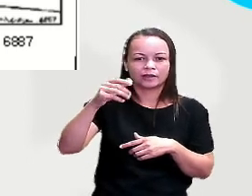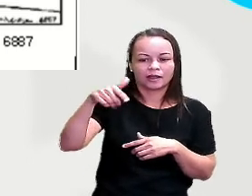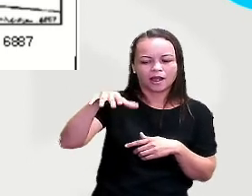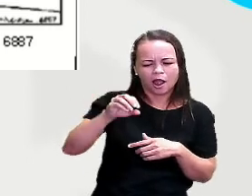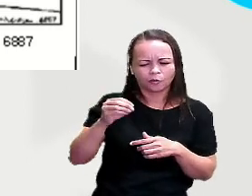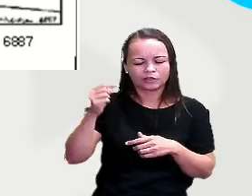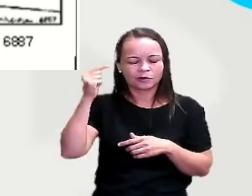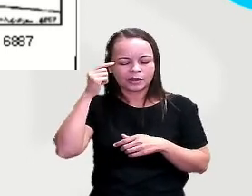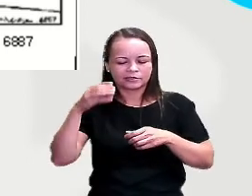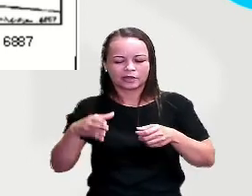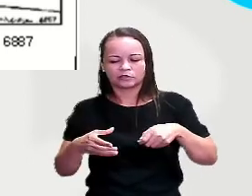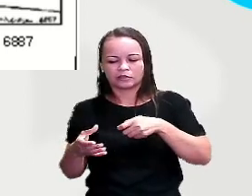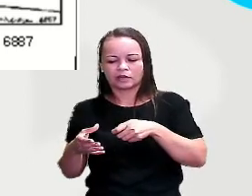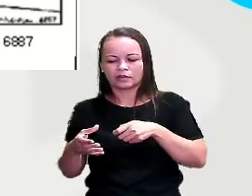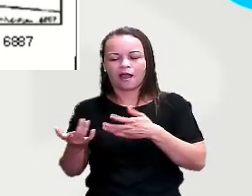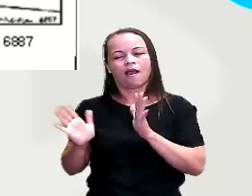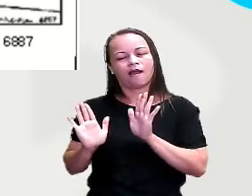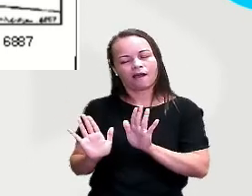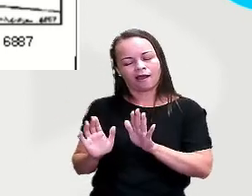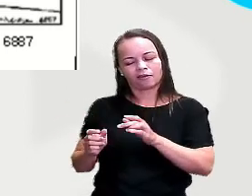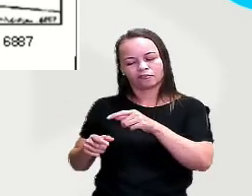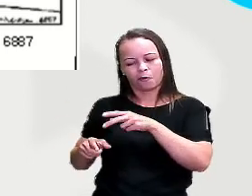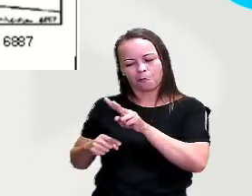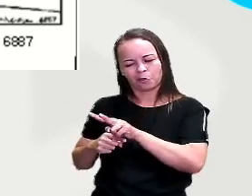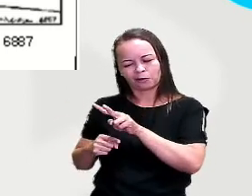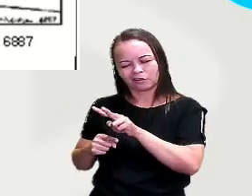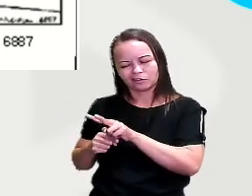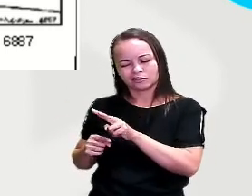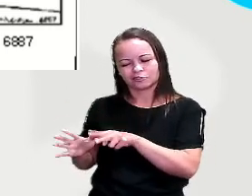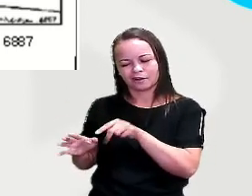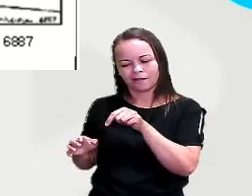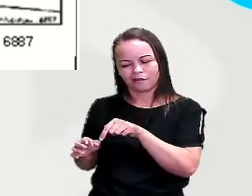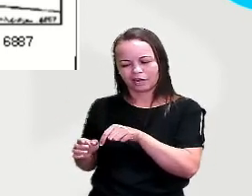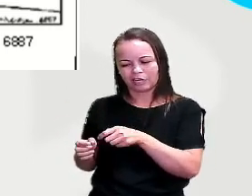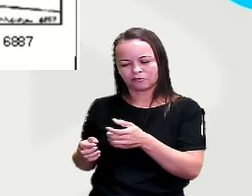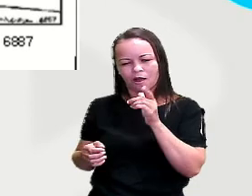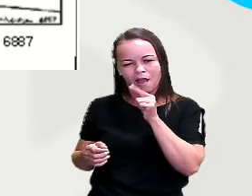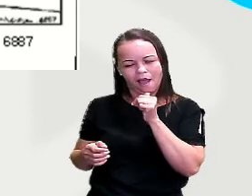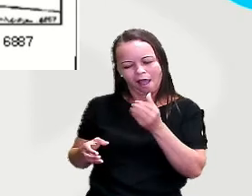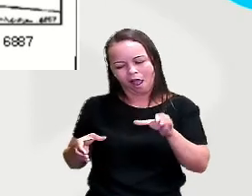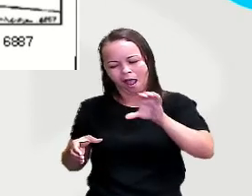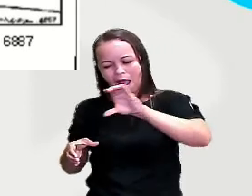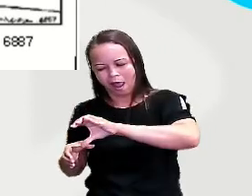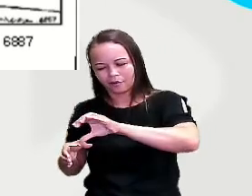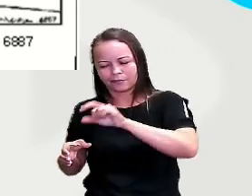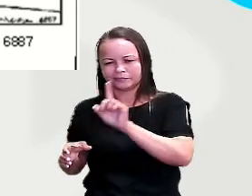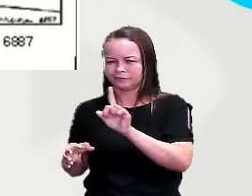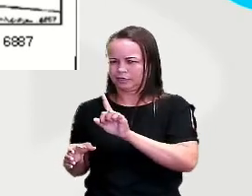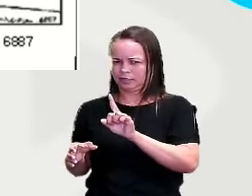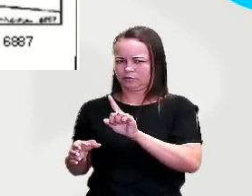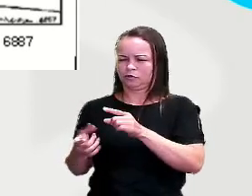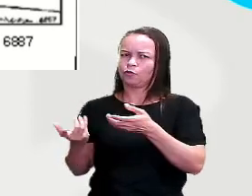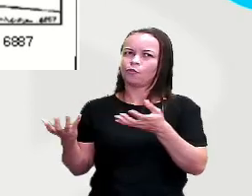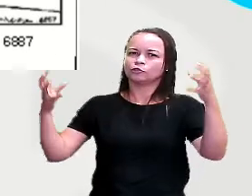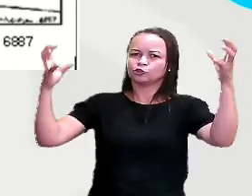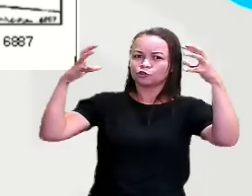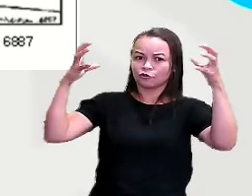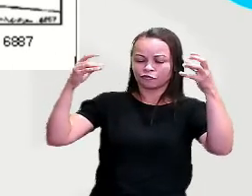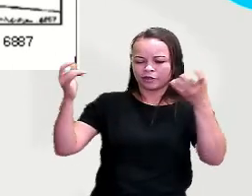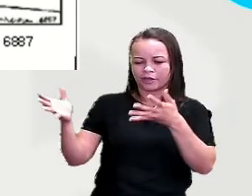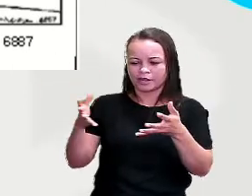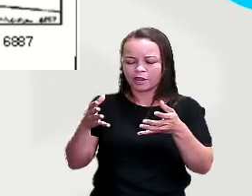ó, vou proteger o meu amigo Cacto, não vou colocar um pingo de água nele. E quando chover, eu venho e protejo ele